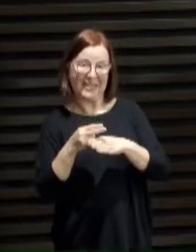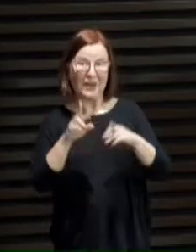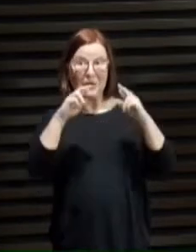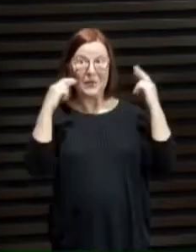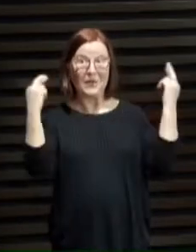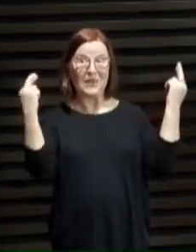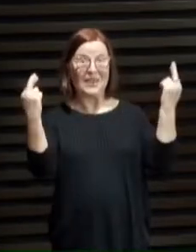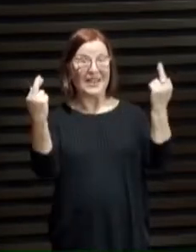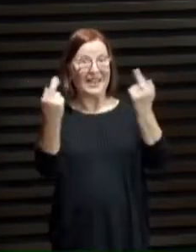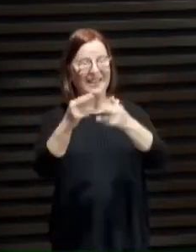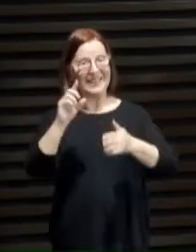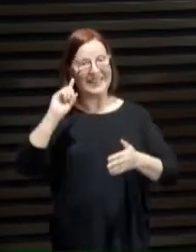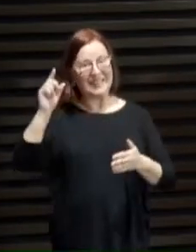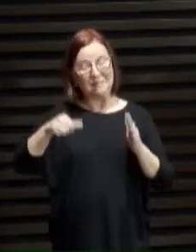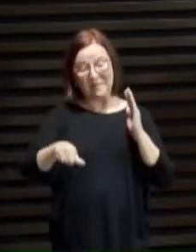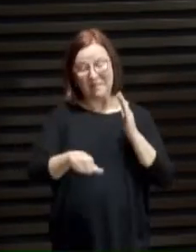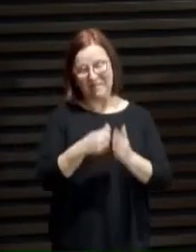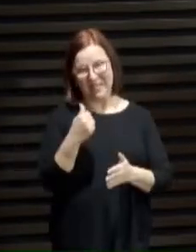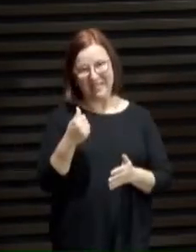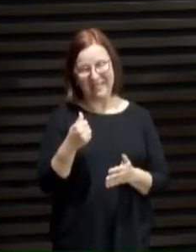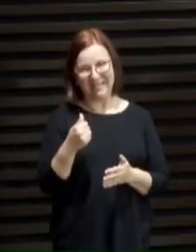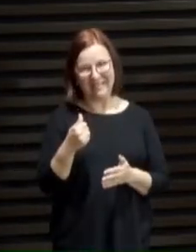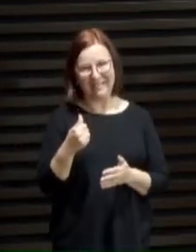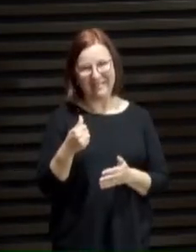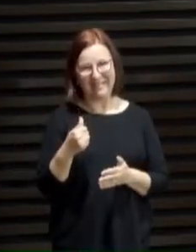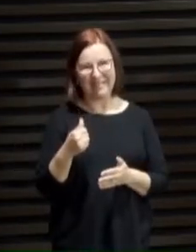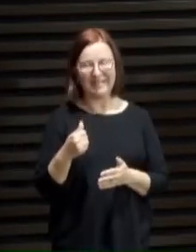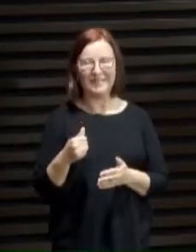lugar, uma atitude do ser humano